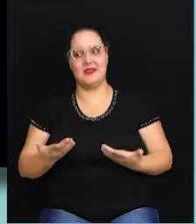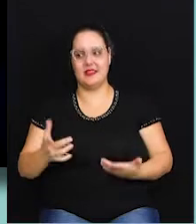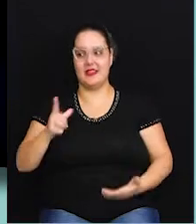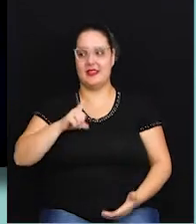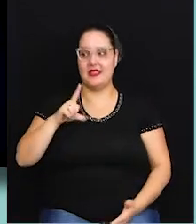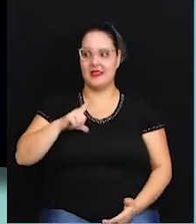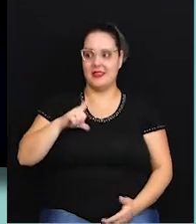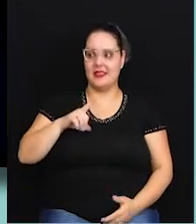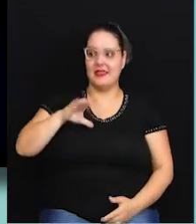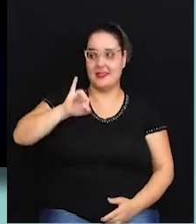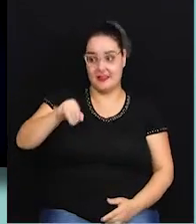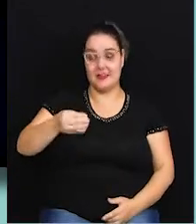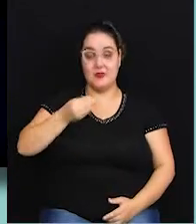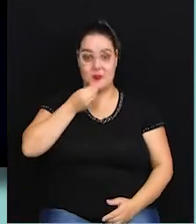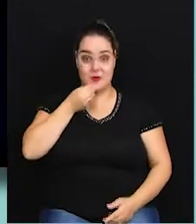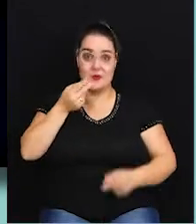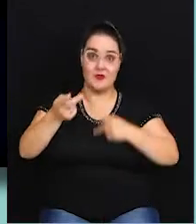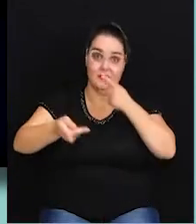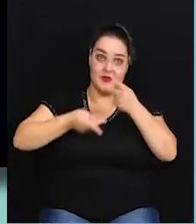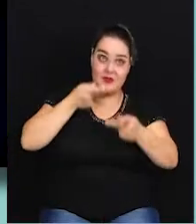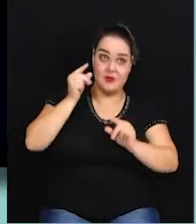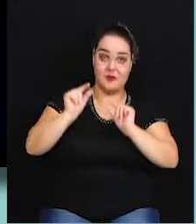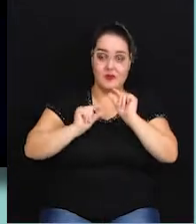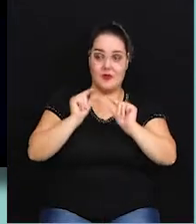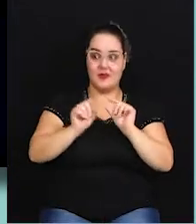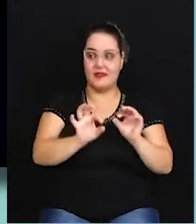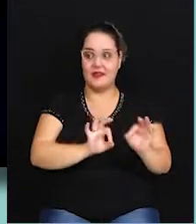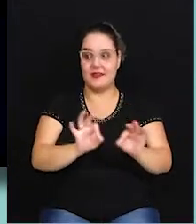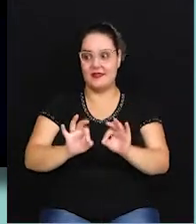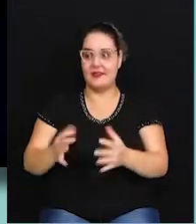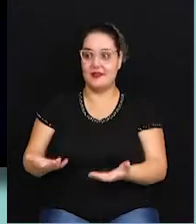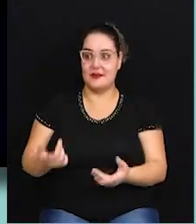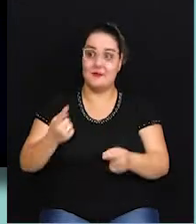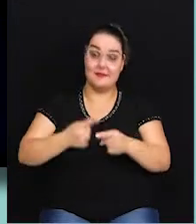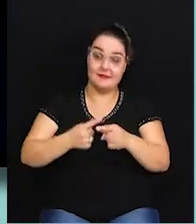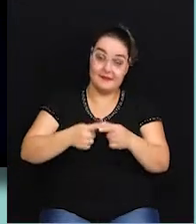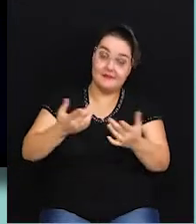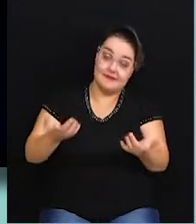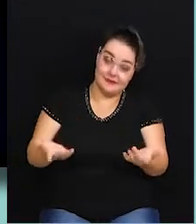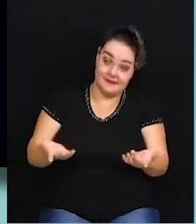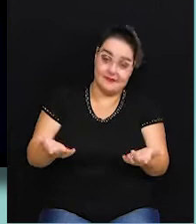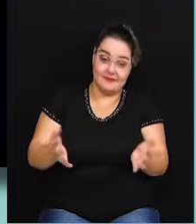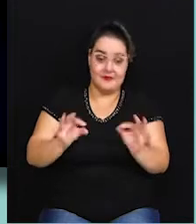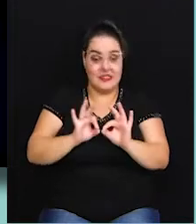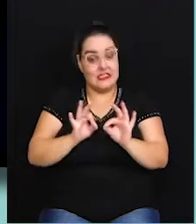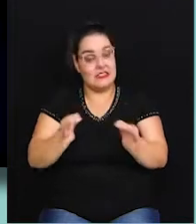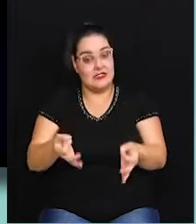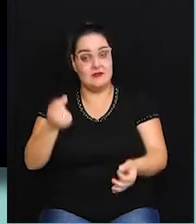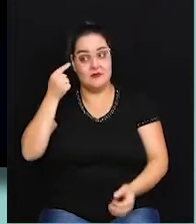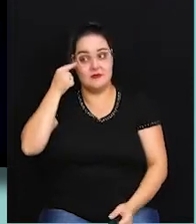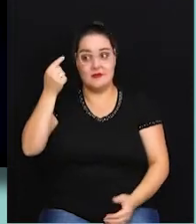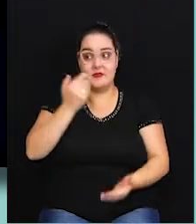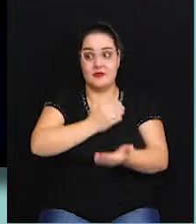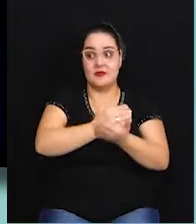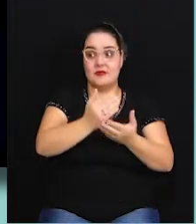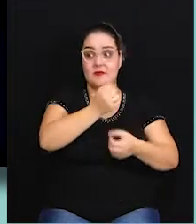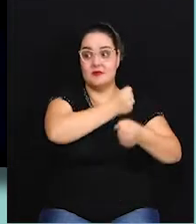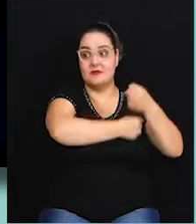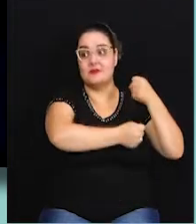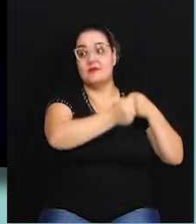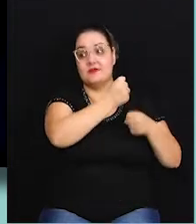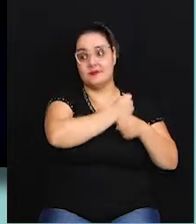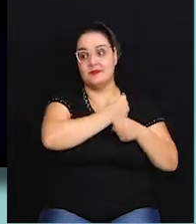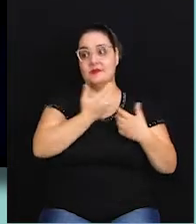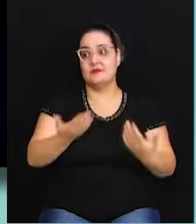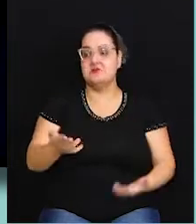sua oportunidade de contar um pouquinho sobre o nosso projeto, porque afinal, uma simples ideia que começou lá no ano